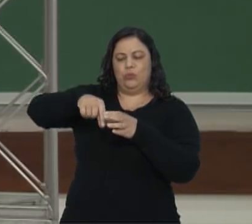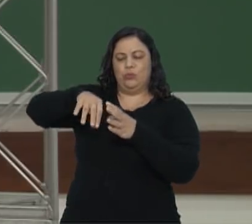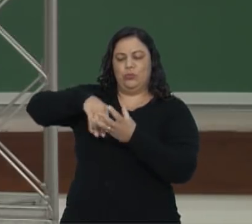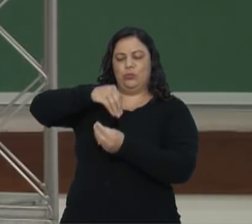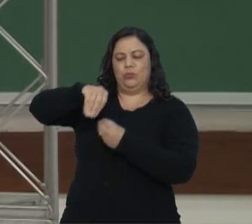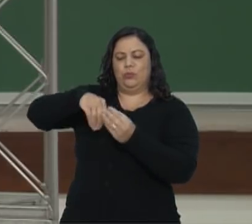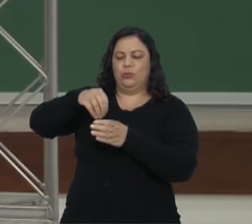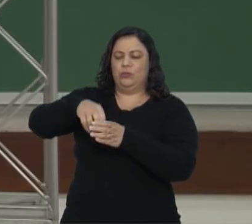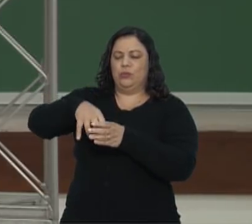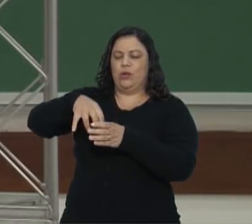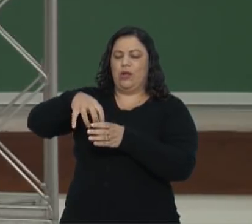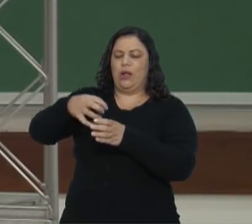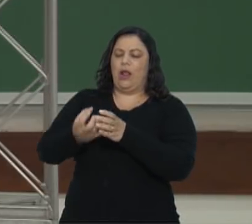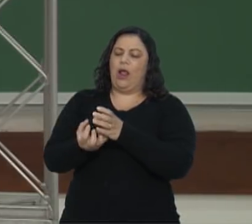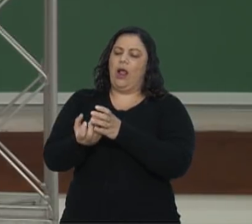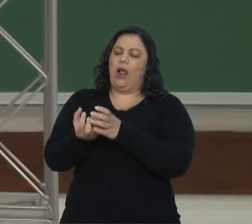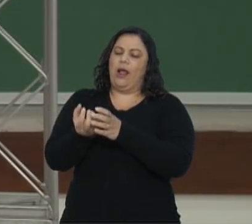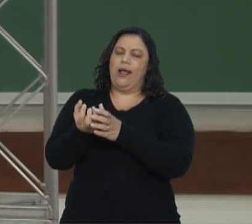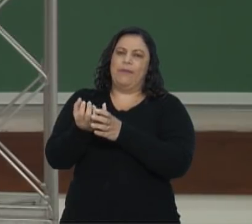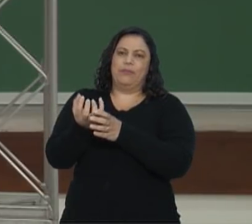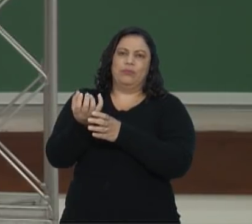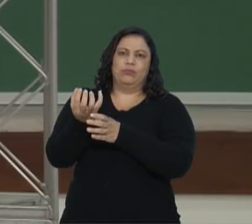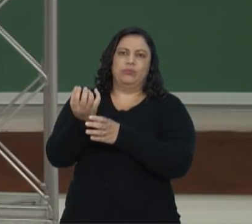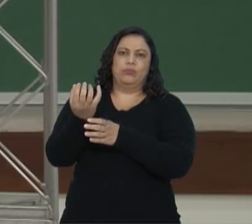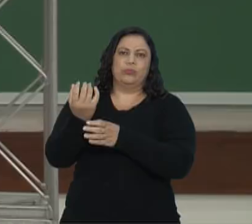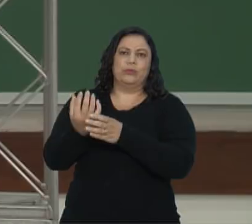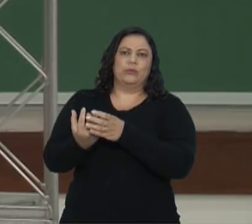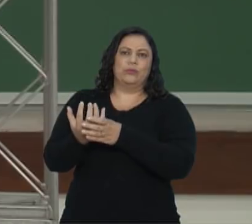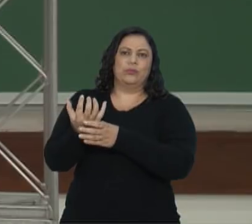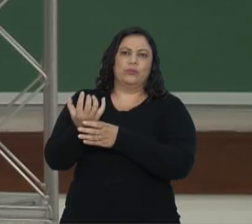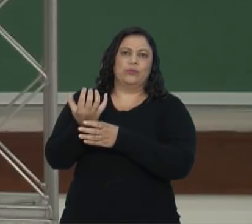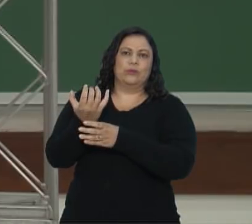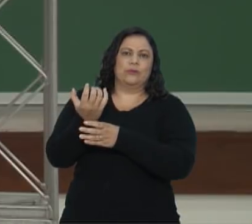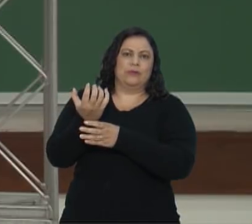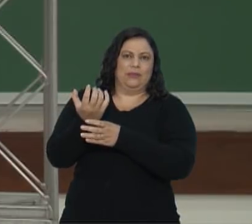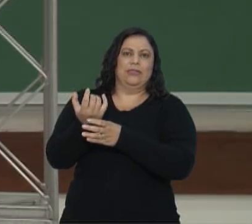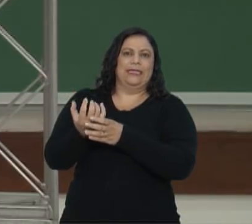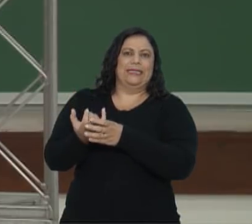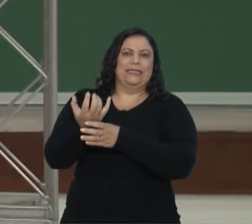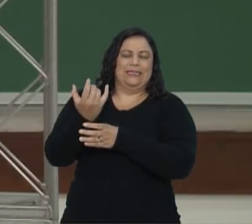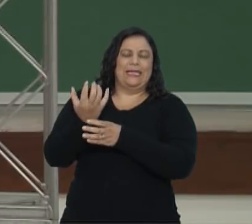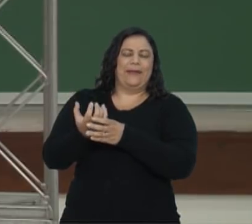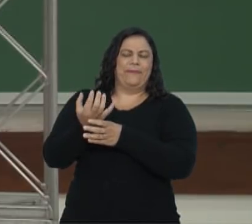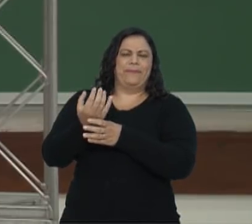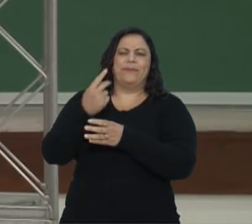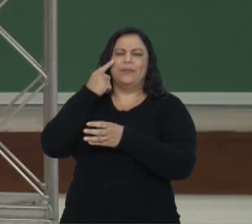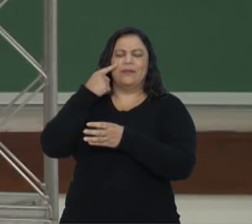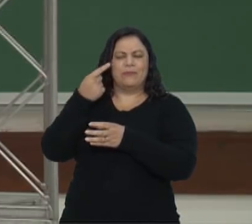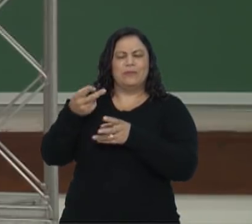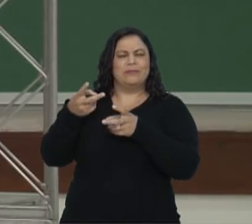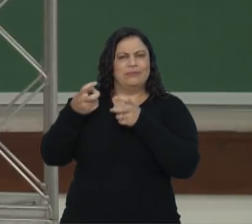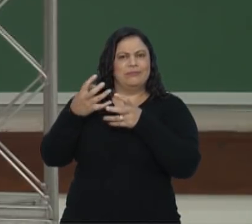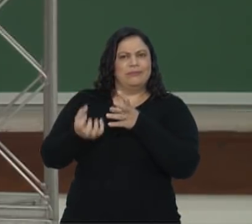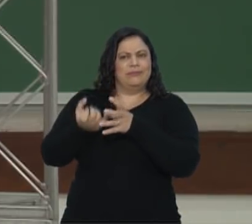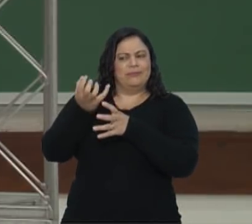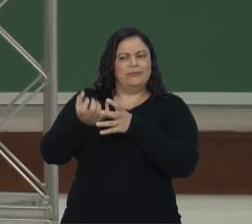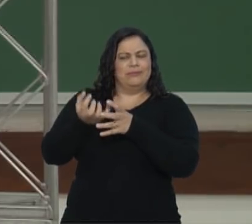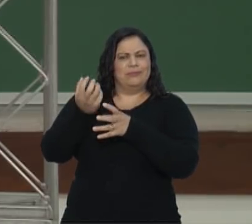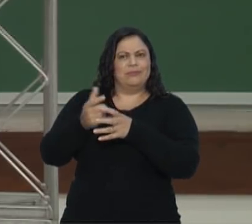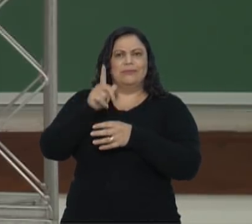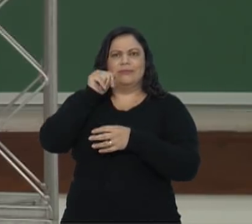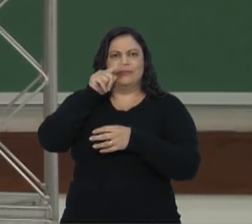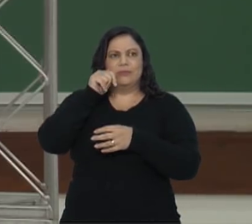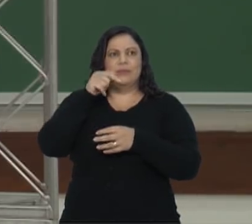de algo novo que não existia, que é a liberação daquele gás. E você vê o borbulhar daquela água. Vamos ver